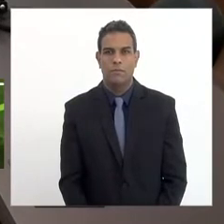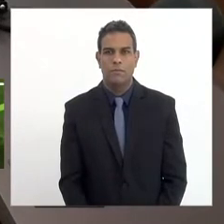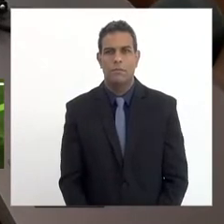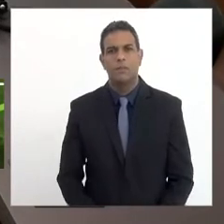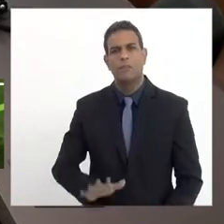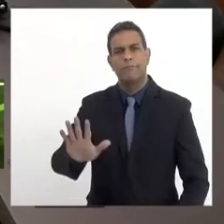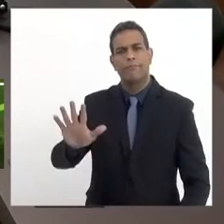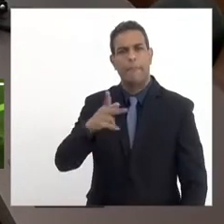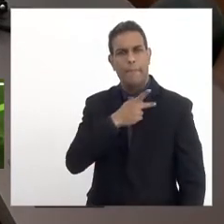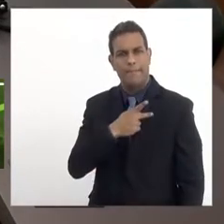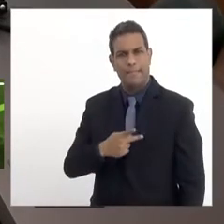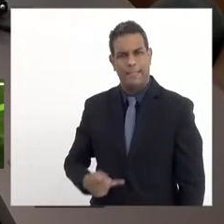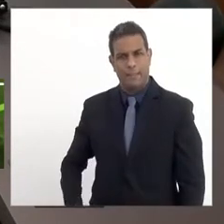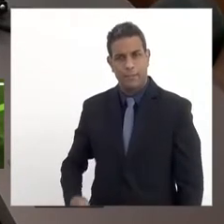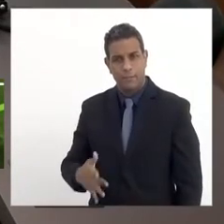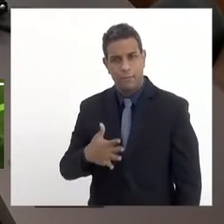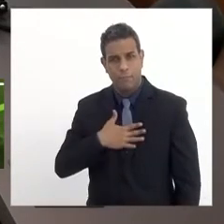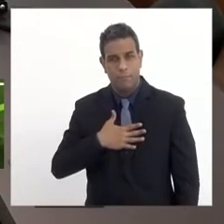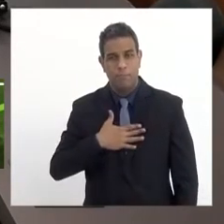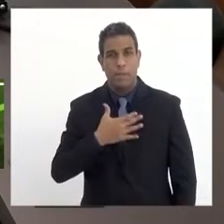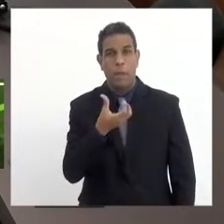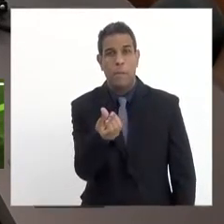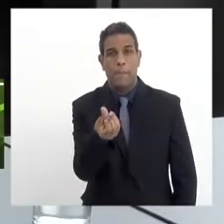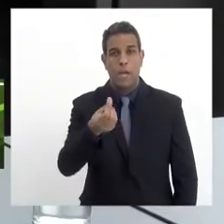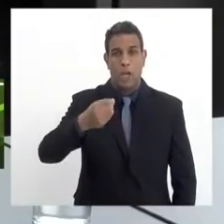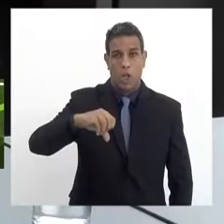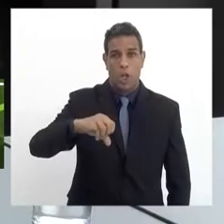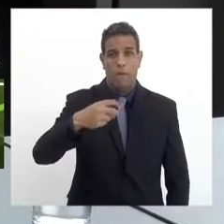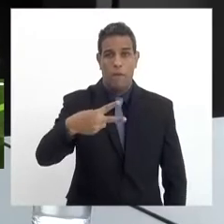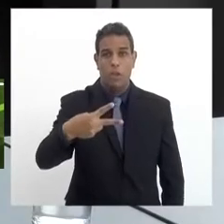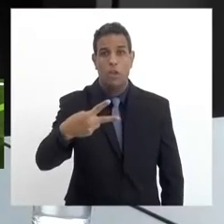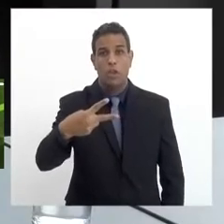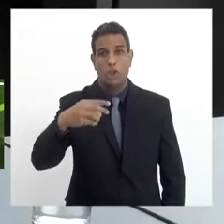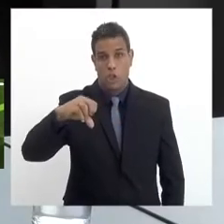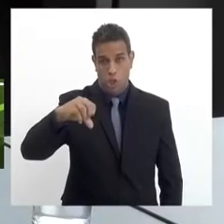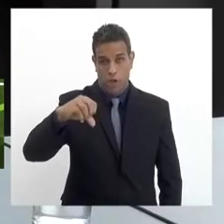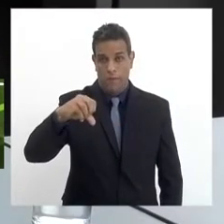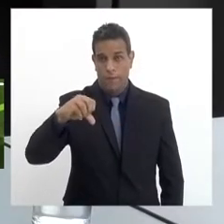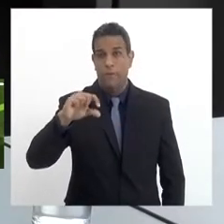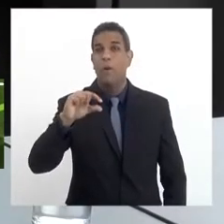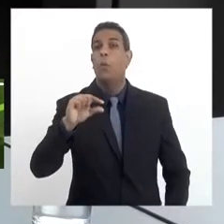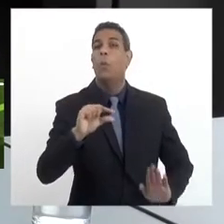Presidente, é o seguinte, no 6929 de